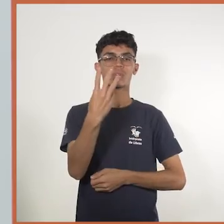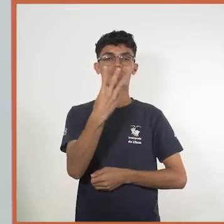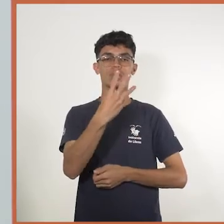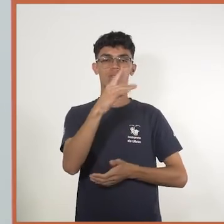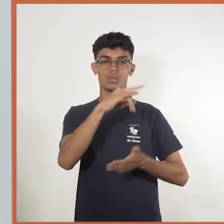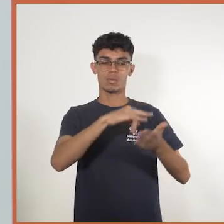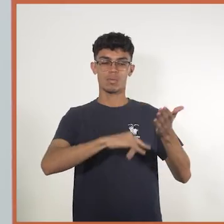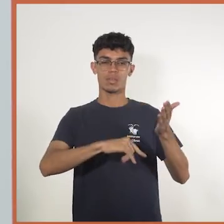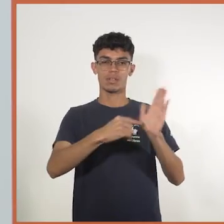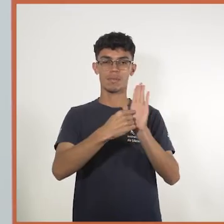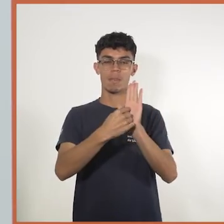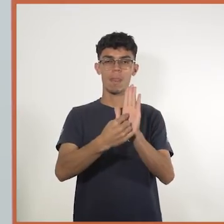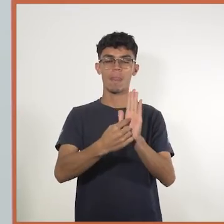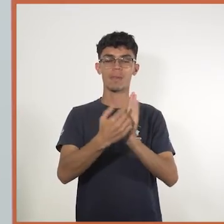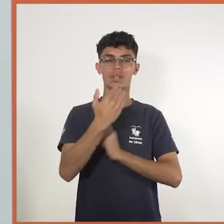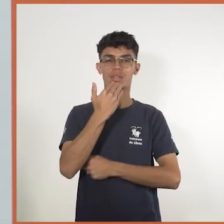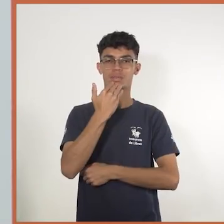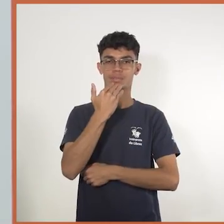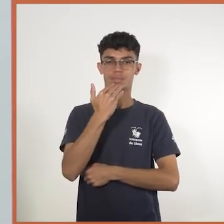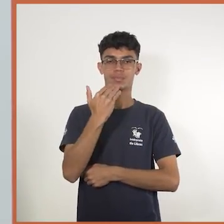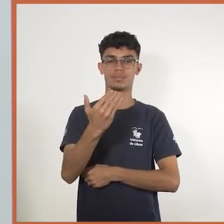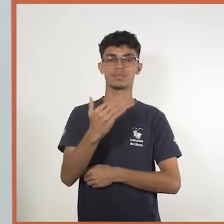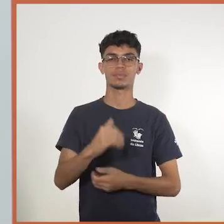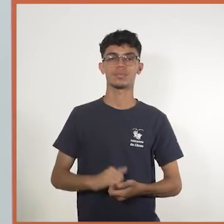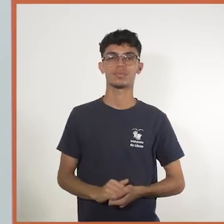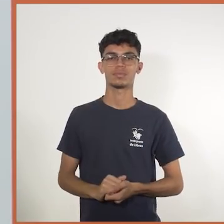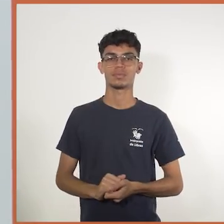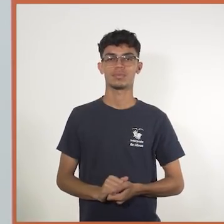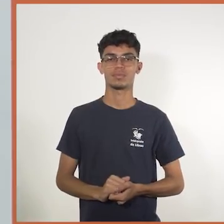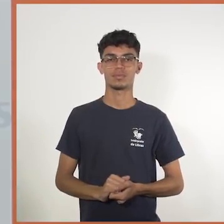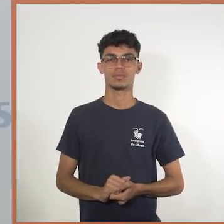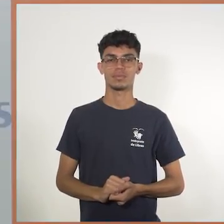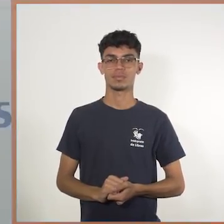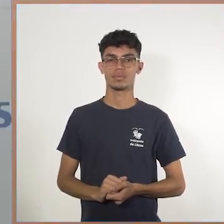nós estamos exigindo já por parte das pessoas.